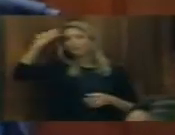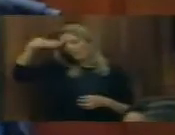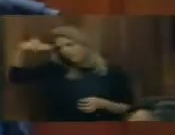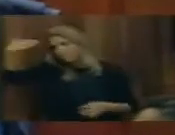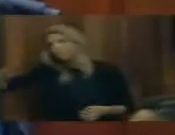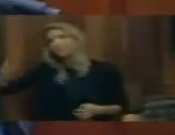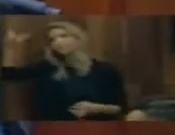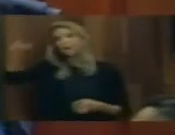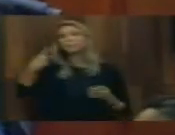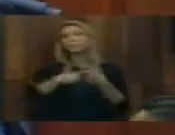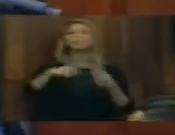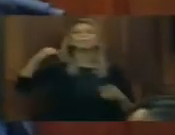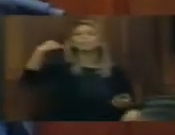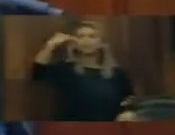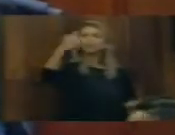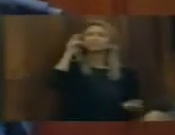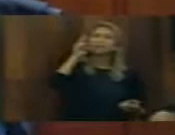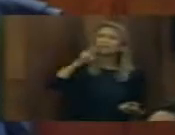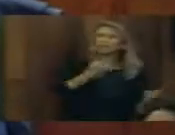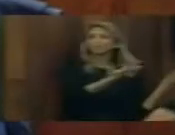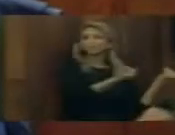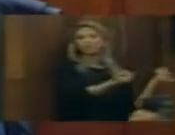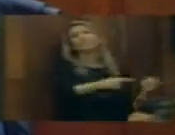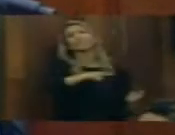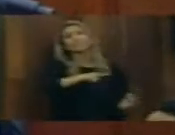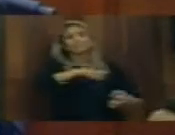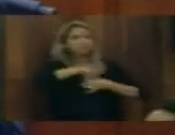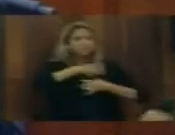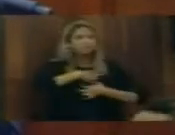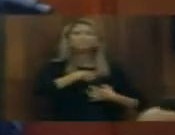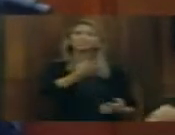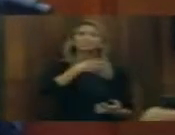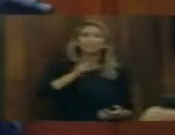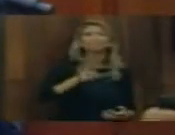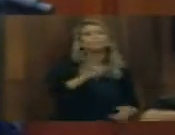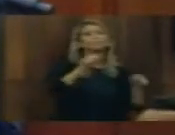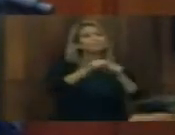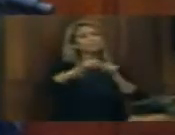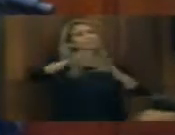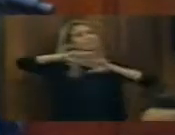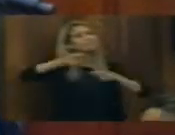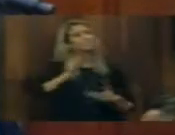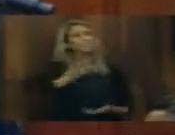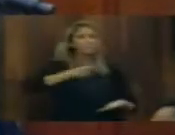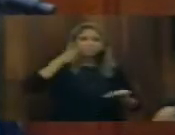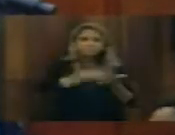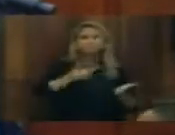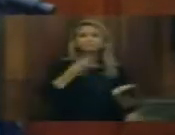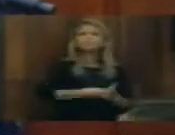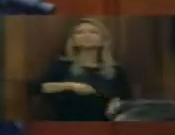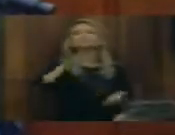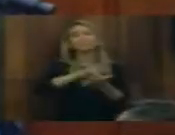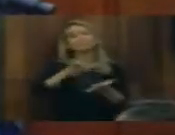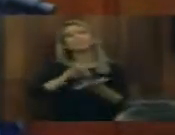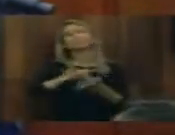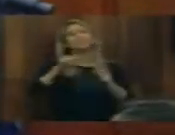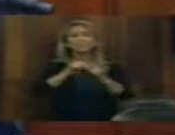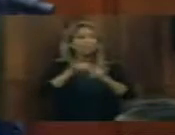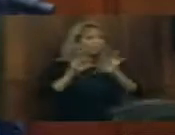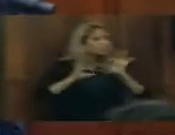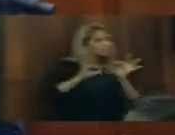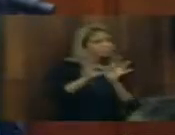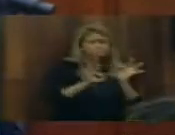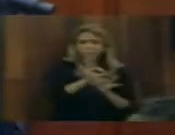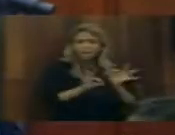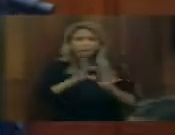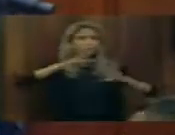ver um jovem com tanta dedicação que faz, com tanto empenho, com tanta perfeição. O Railan, ele